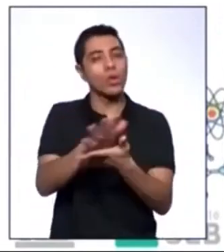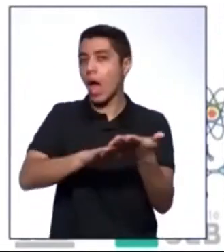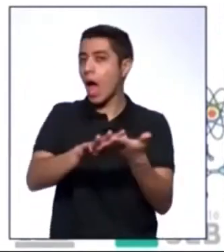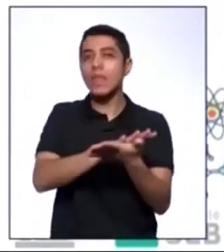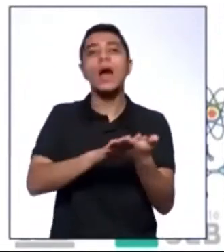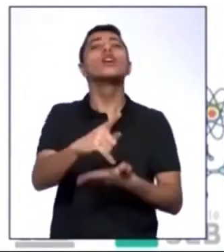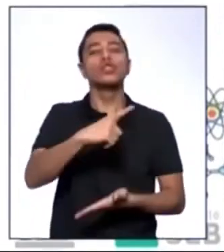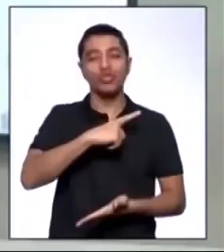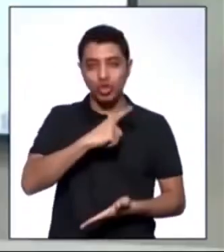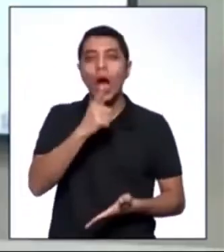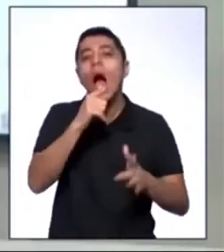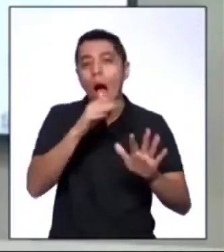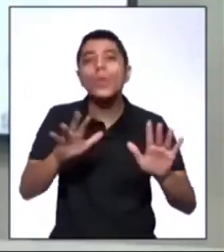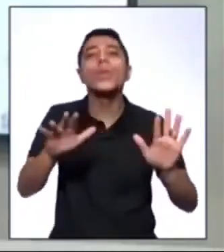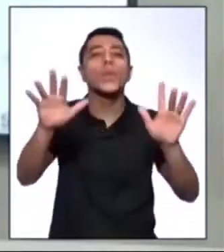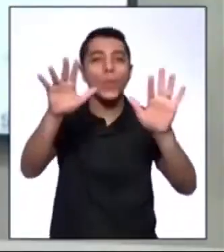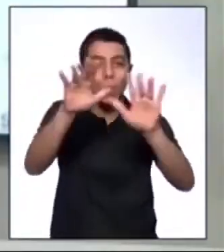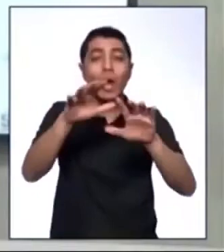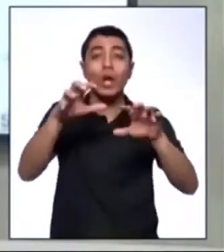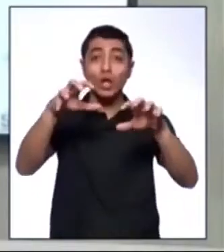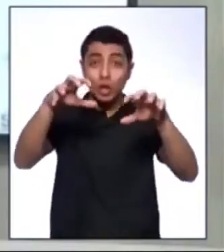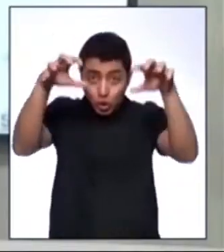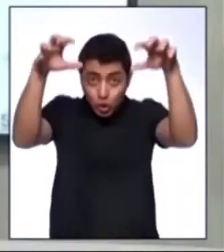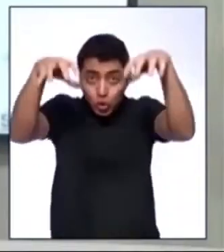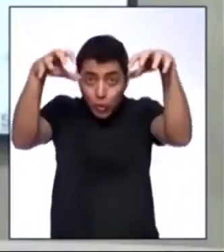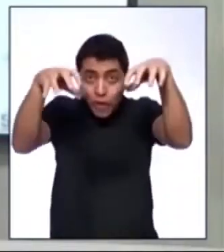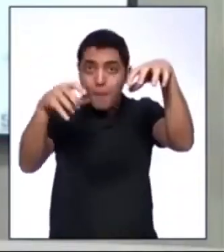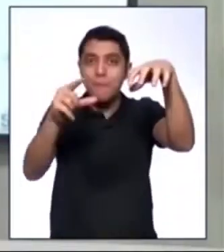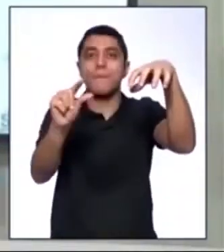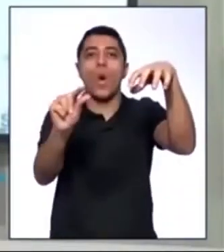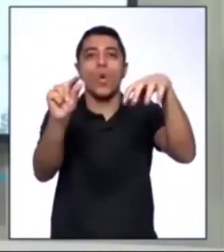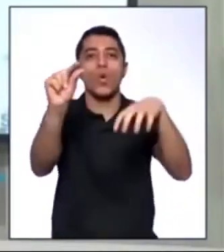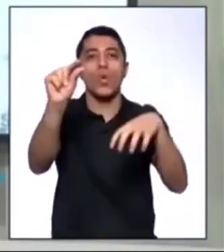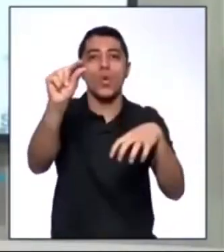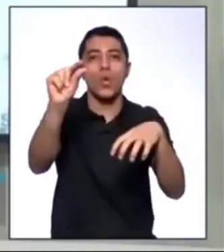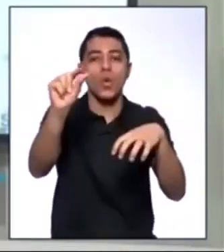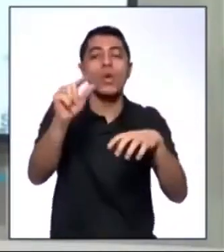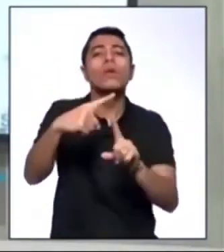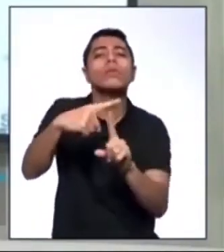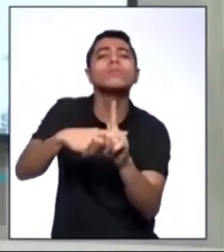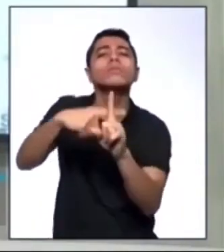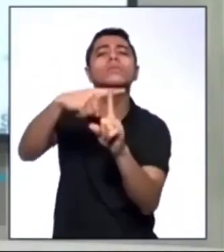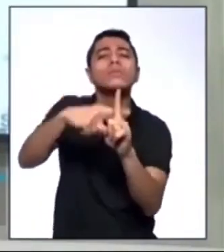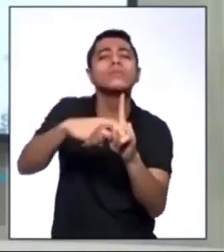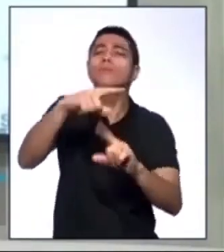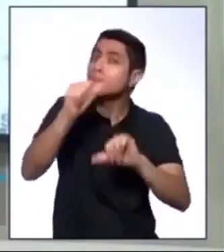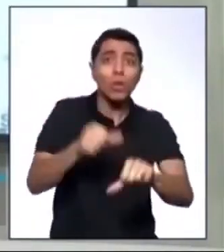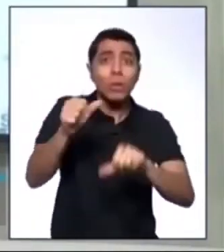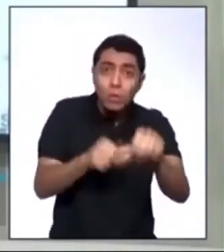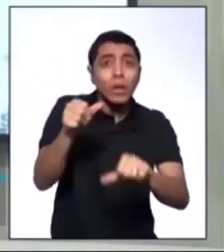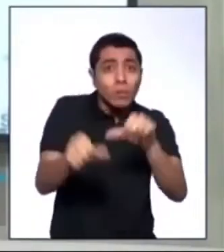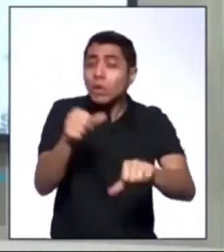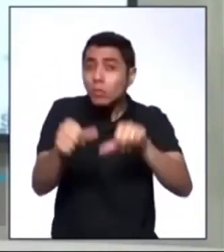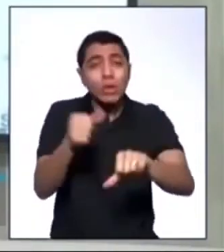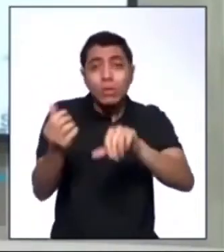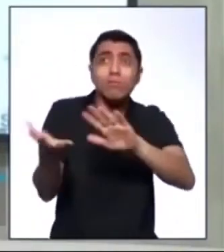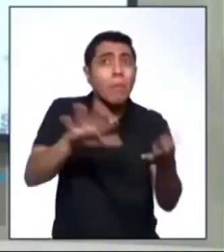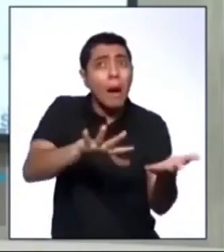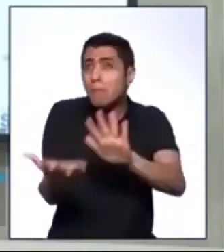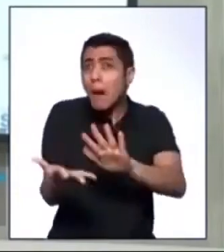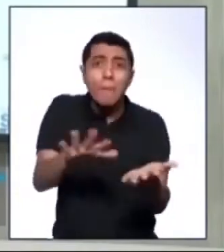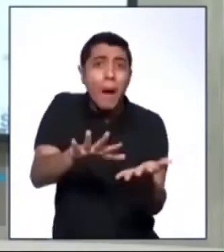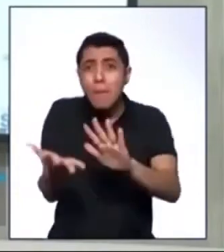de período seco. E grande amplitude térmica. Essa grande amplitude térmica está associada ao quê, galera? Atuação da massa